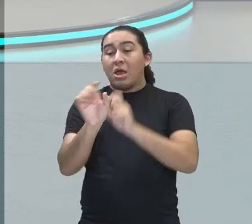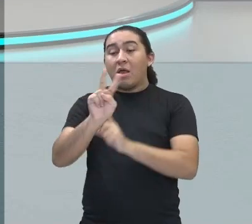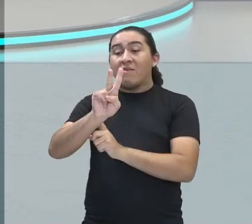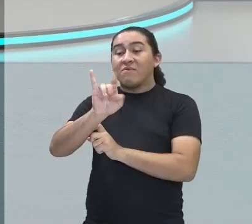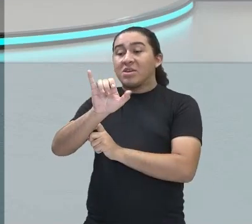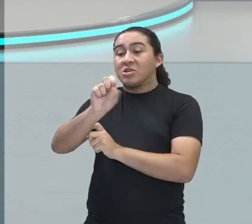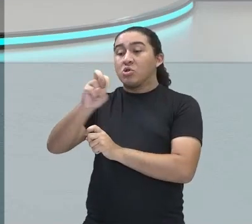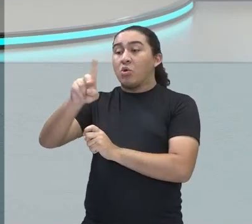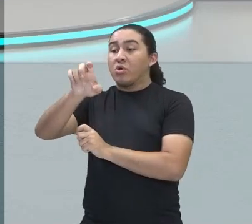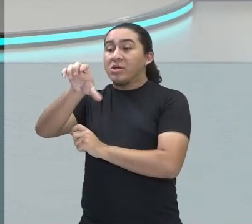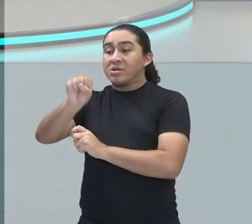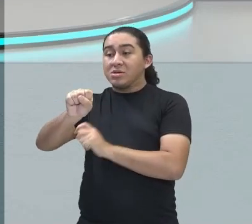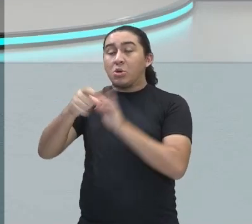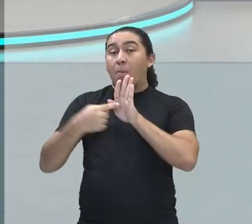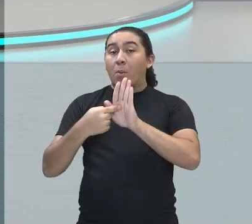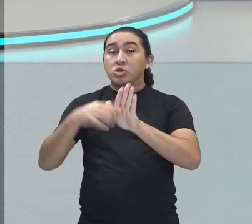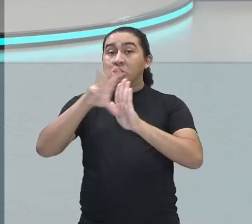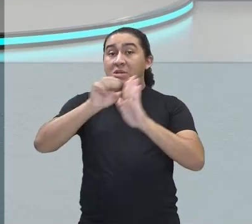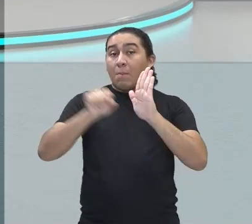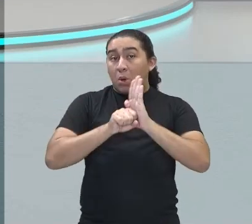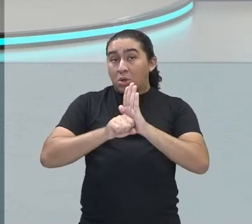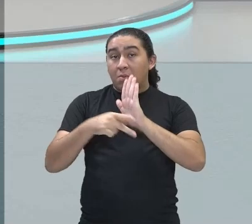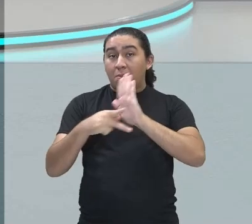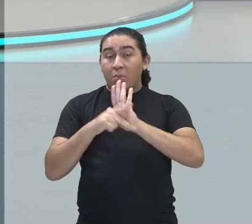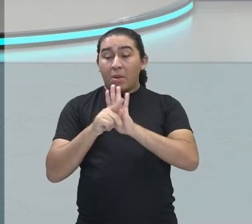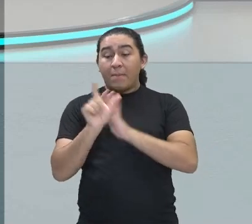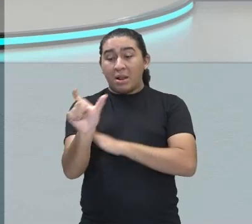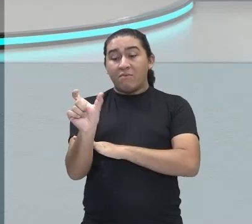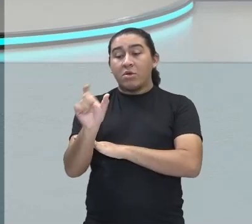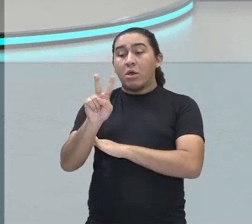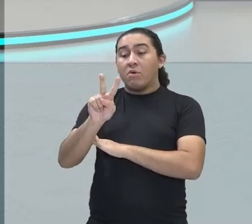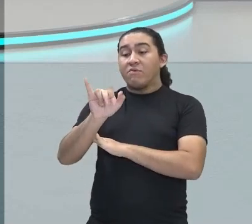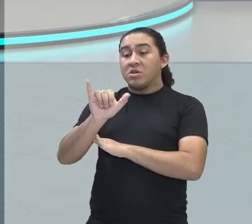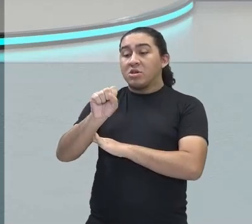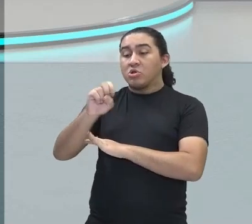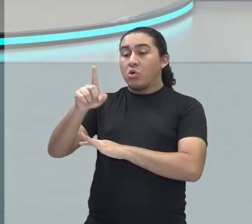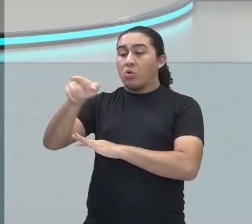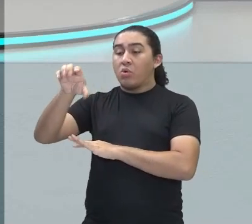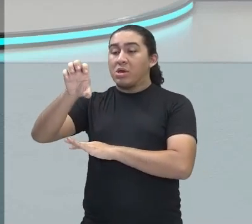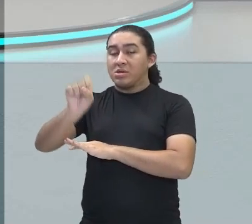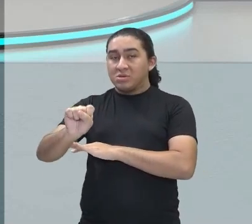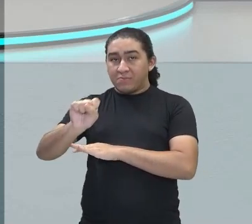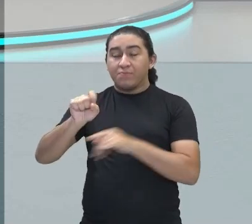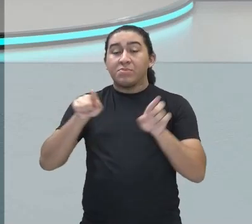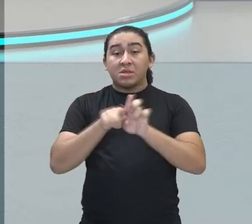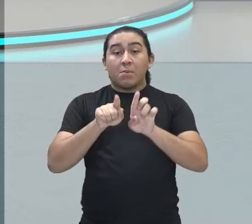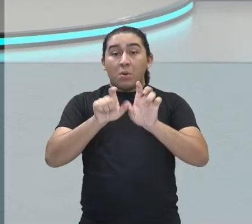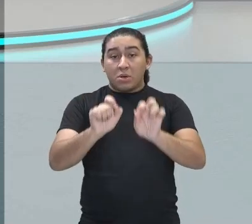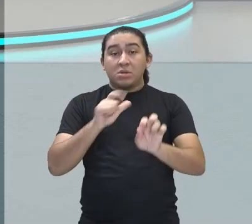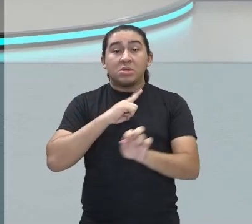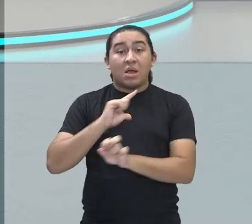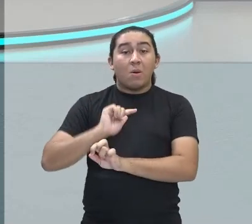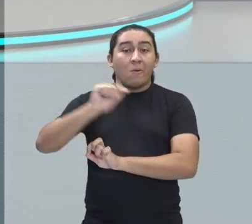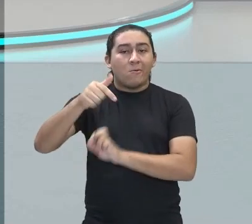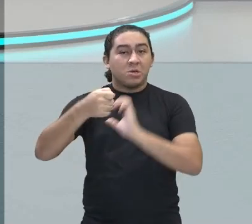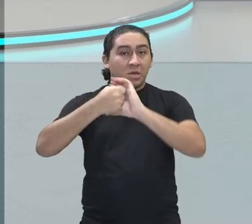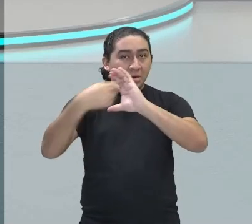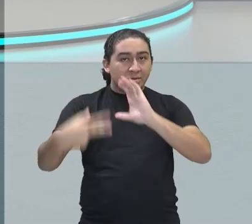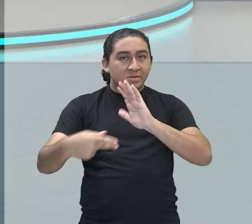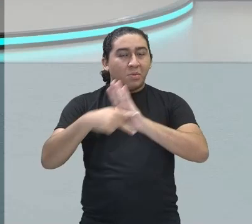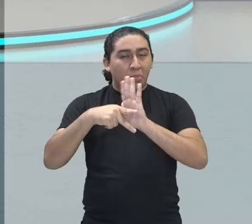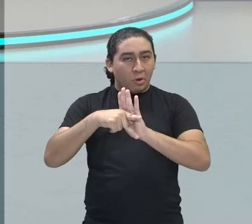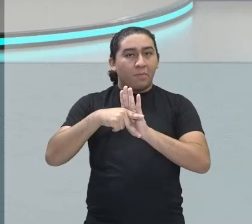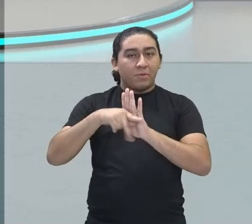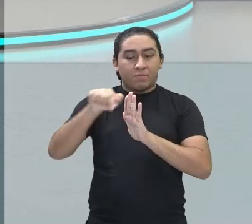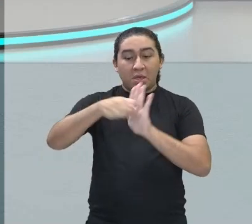o poder simbólico da palavra visões, além da presença de mais elementos